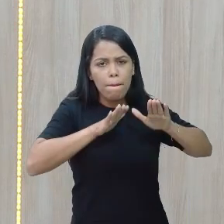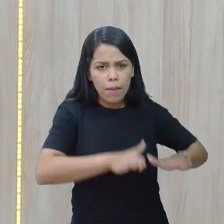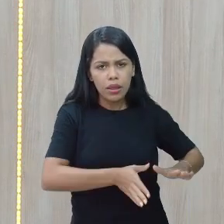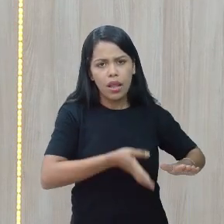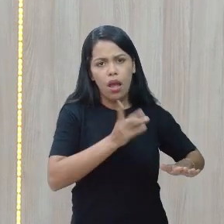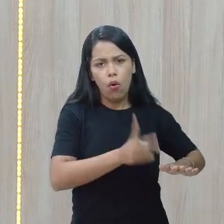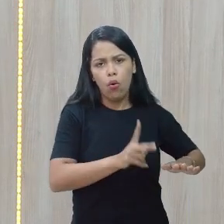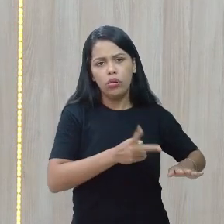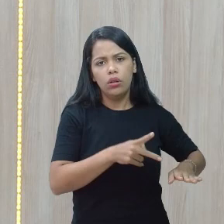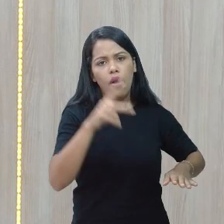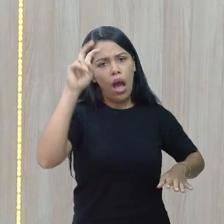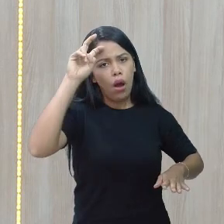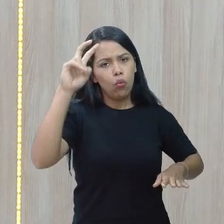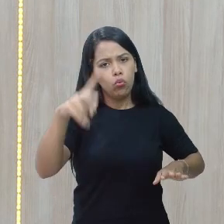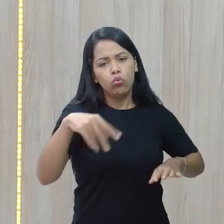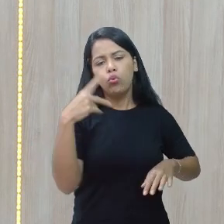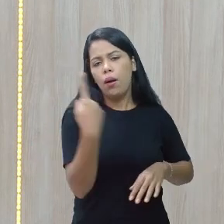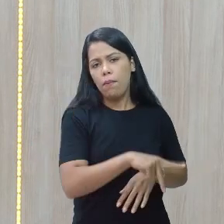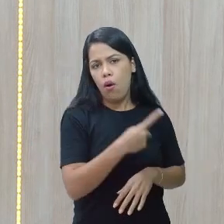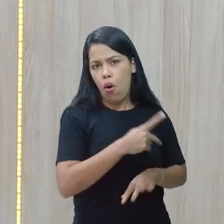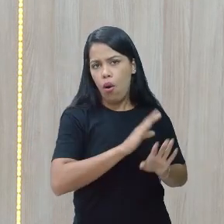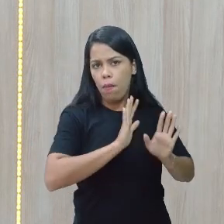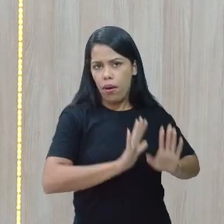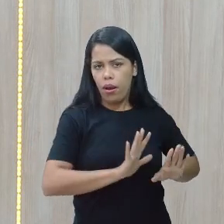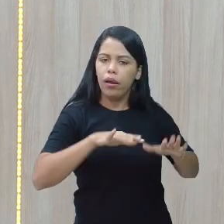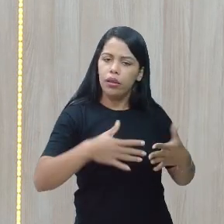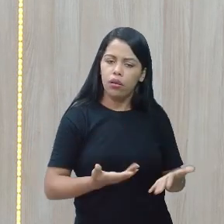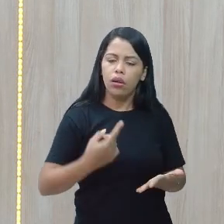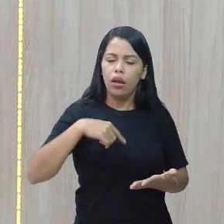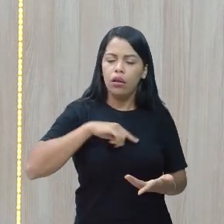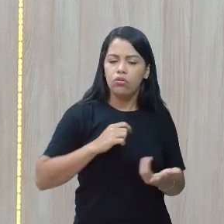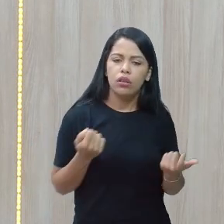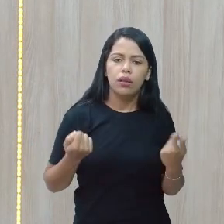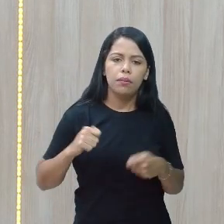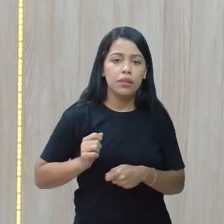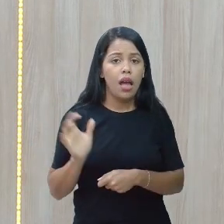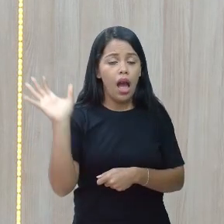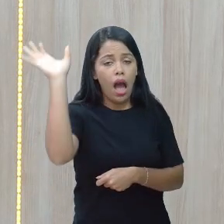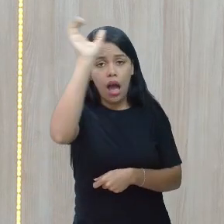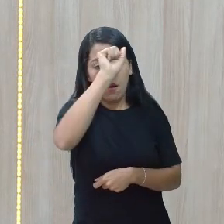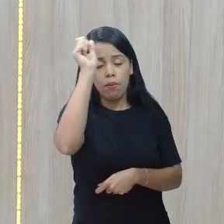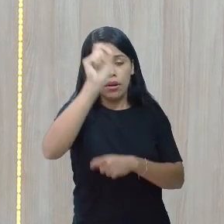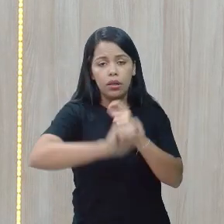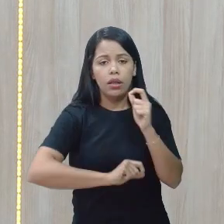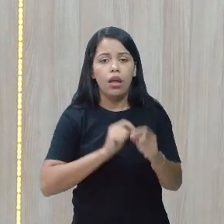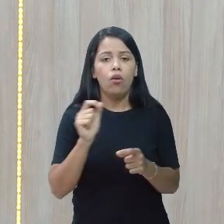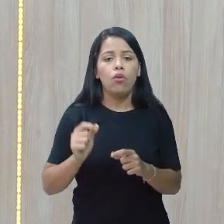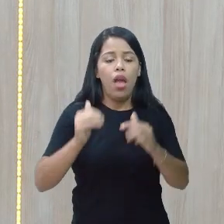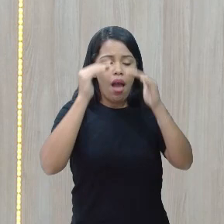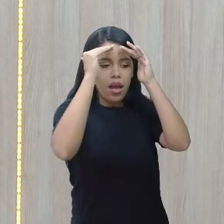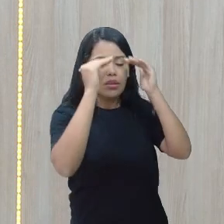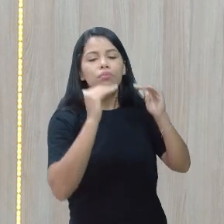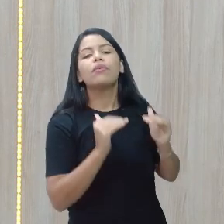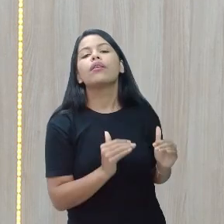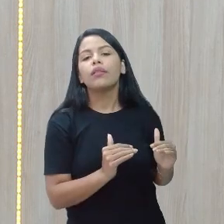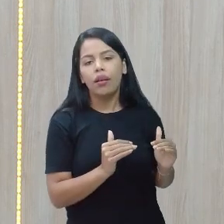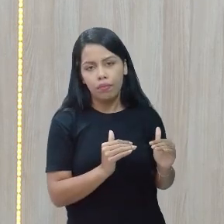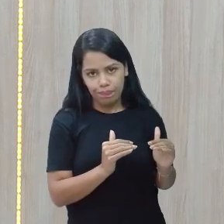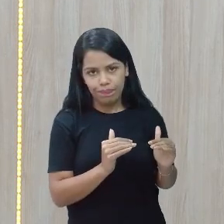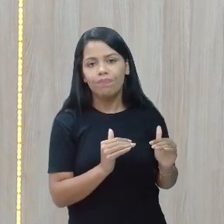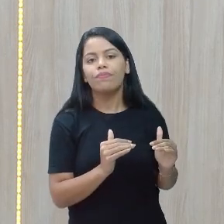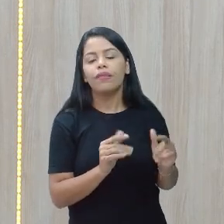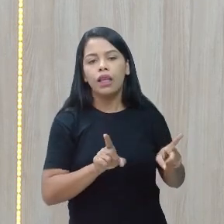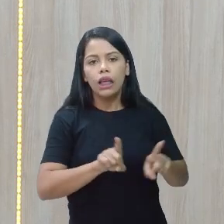ser totalmente engolido por esse processo. E a gente precisa aprender a respeitar, né,